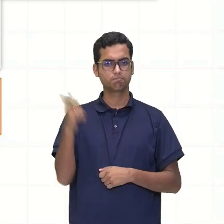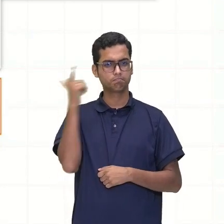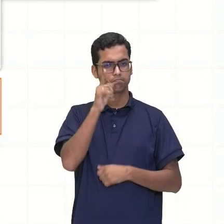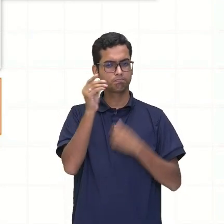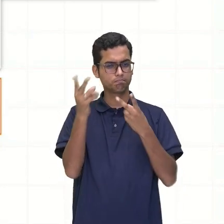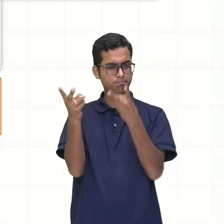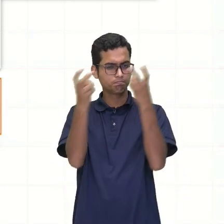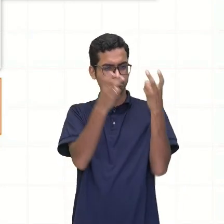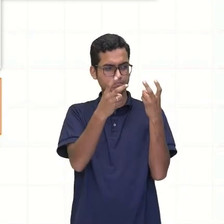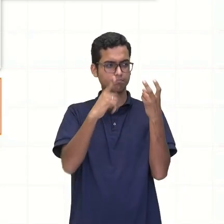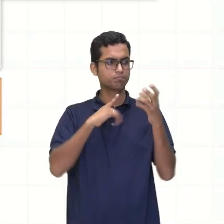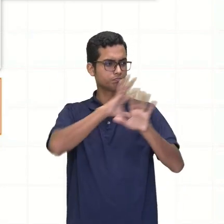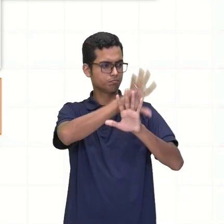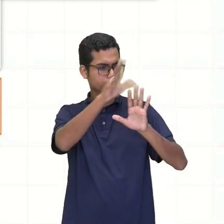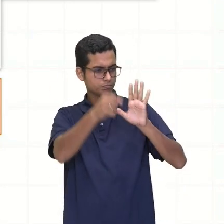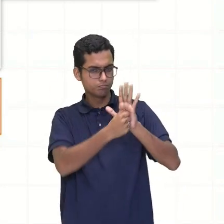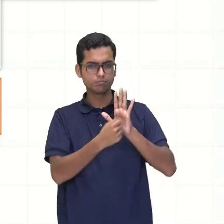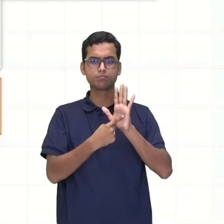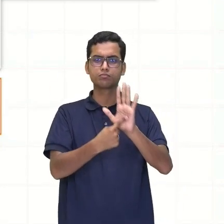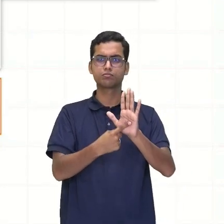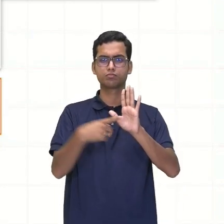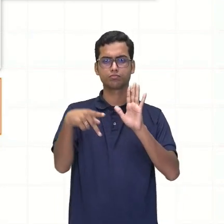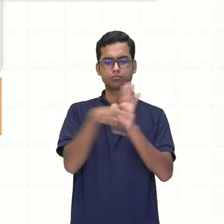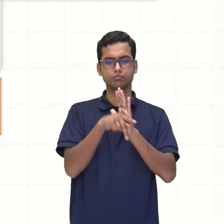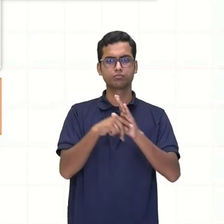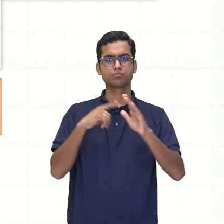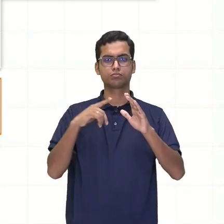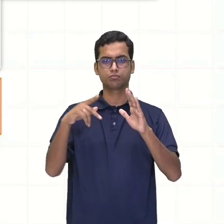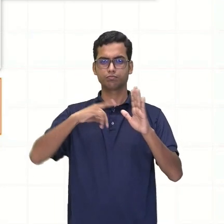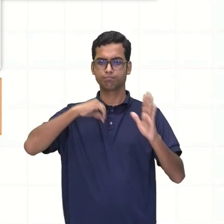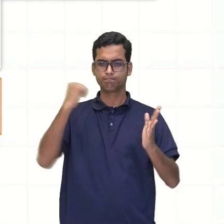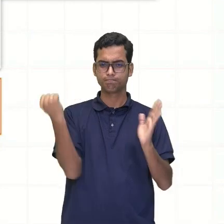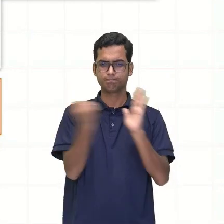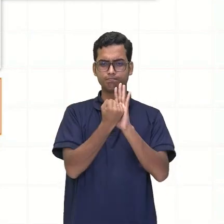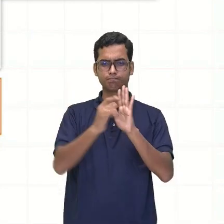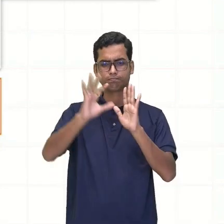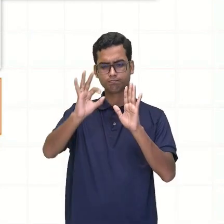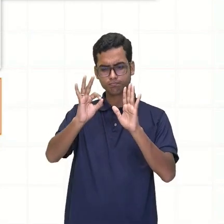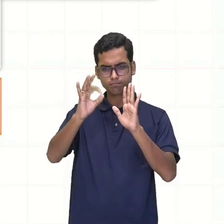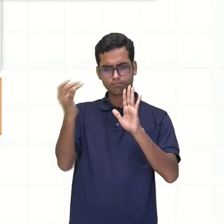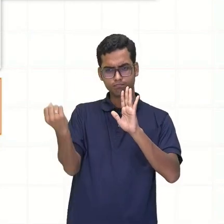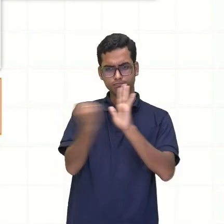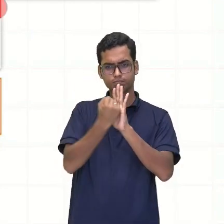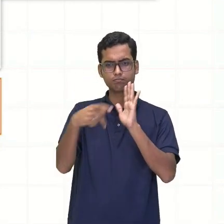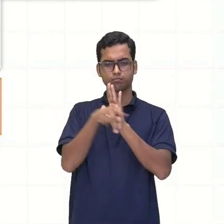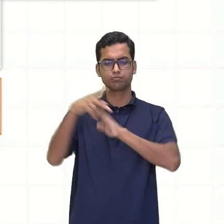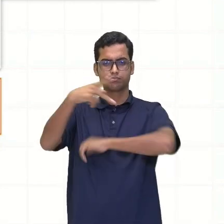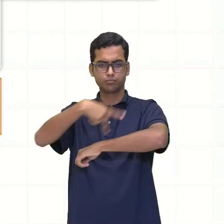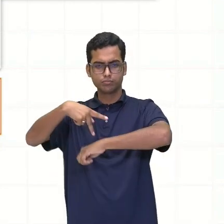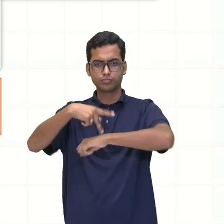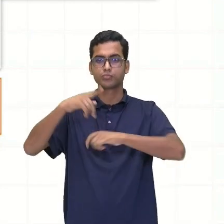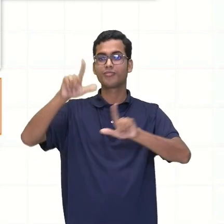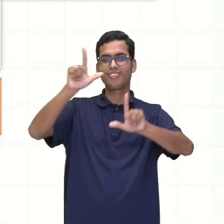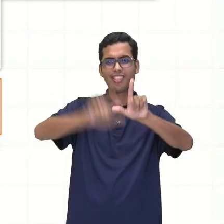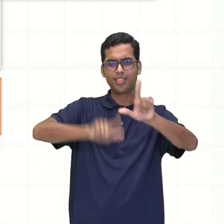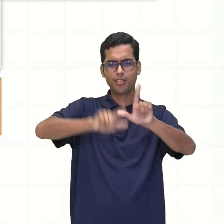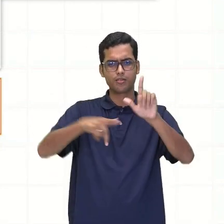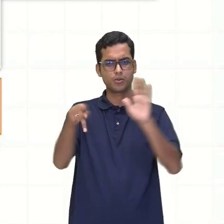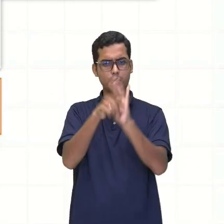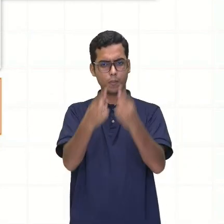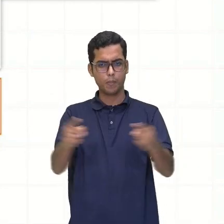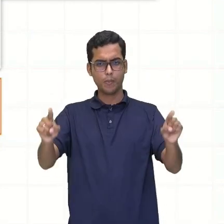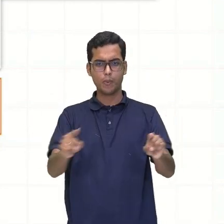Que nós temos justamente a questão do selo nacional, a letra do hino, que também faz parte